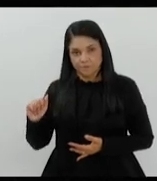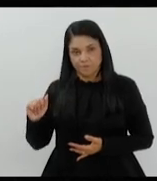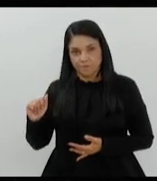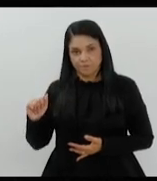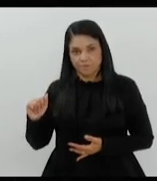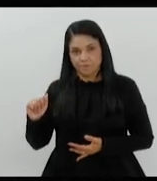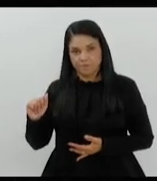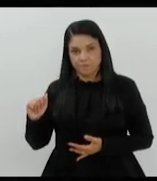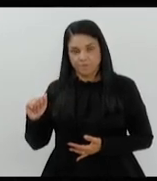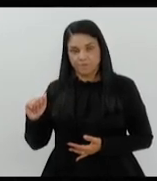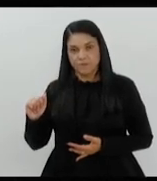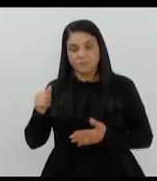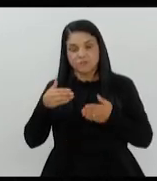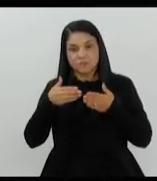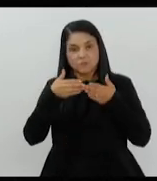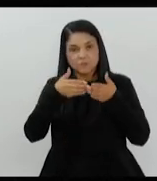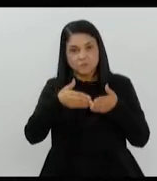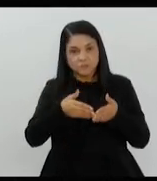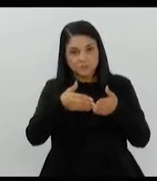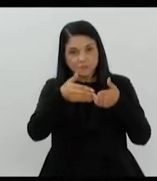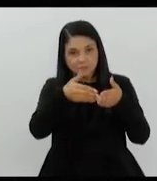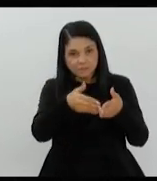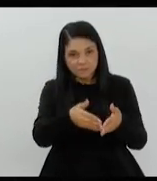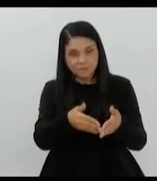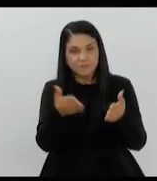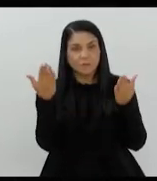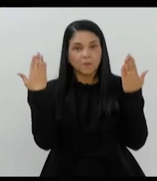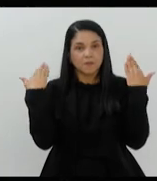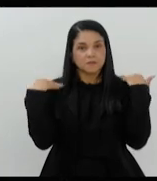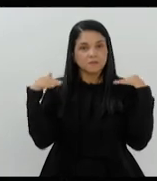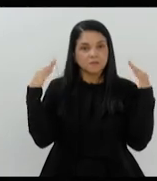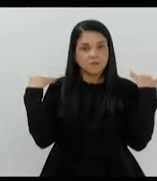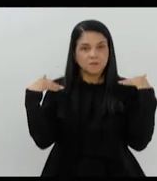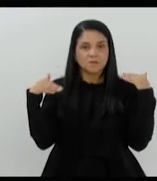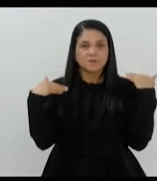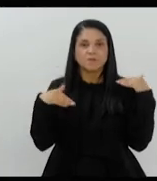de embarcações de passeio e